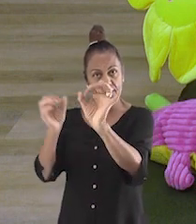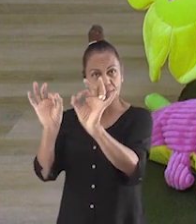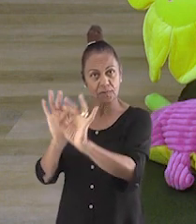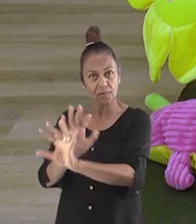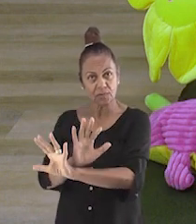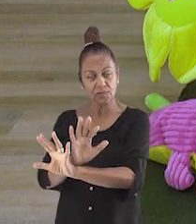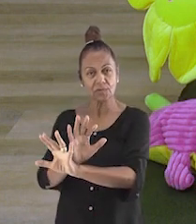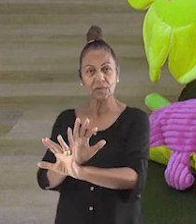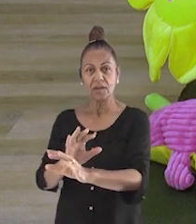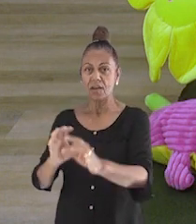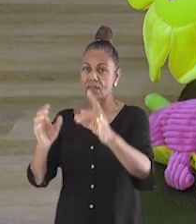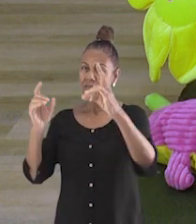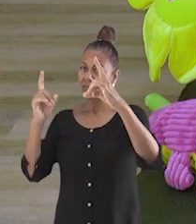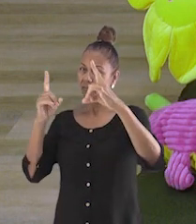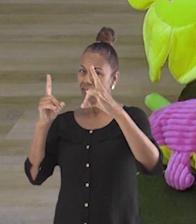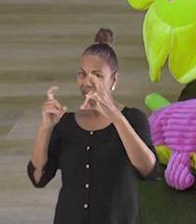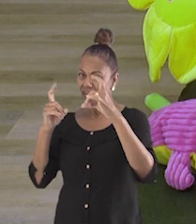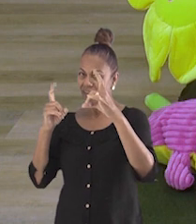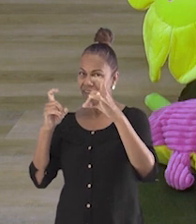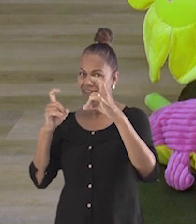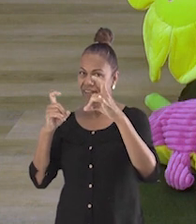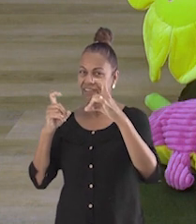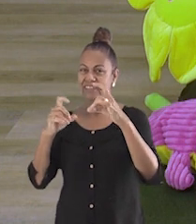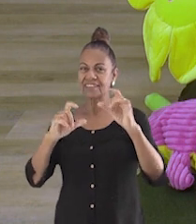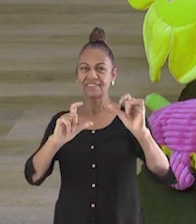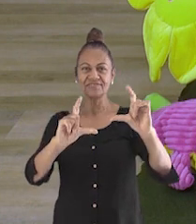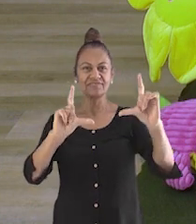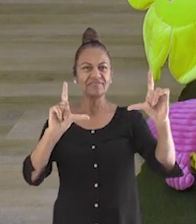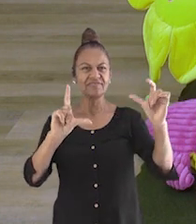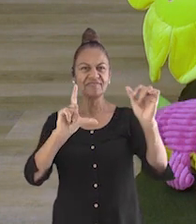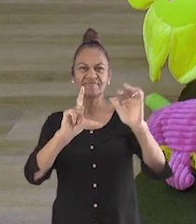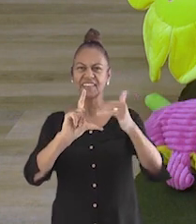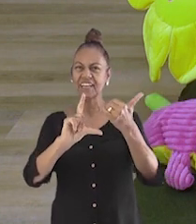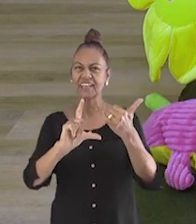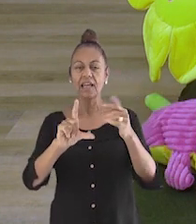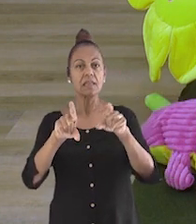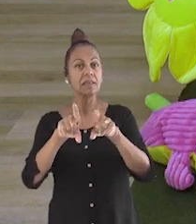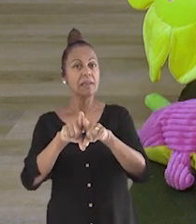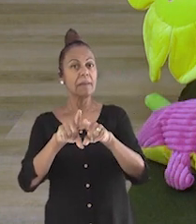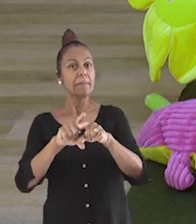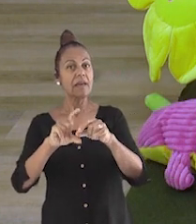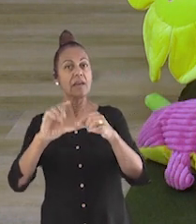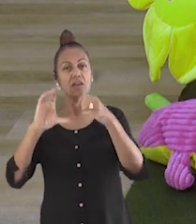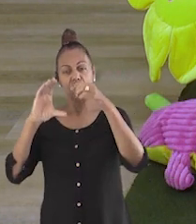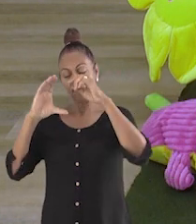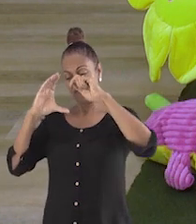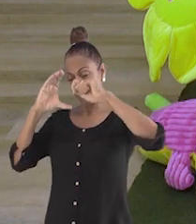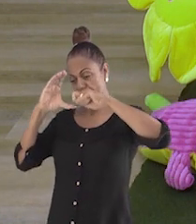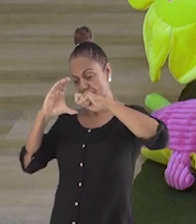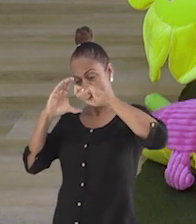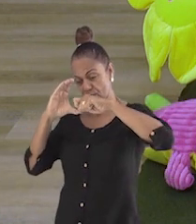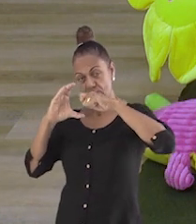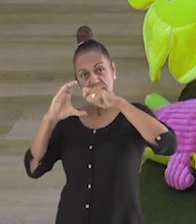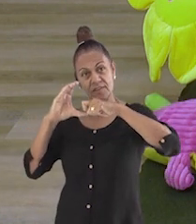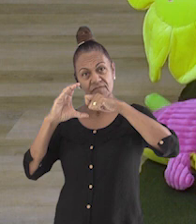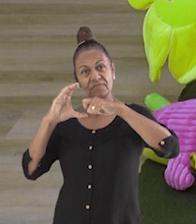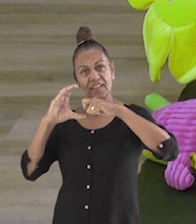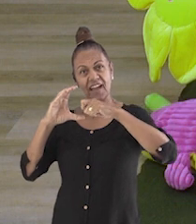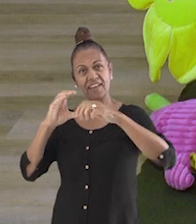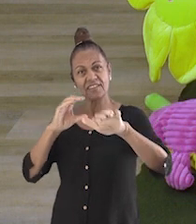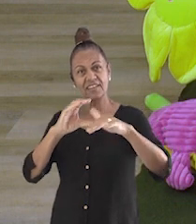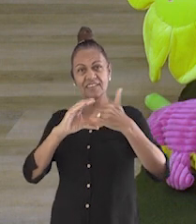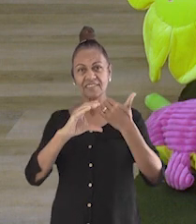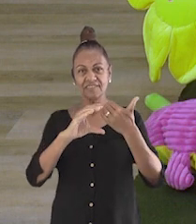com a sua família, mande uma foto ou um vídeo de vocês com